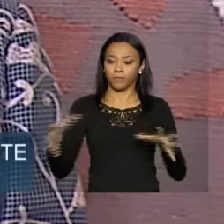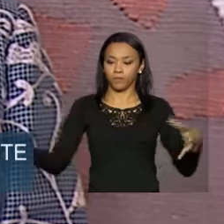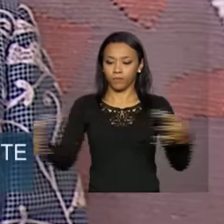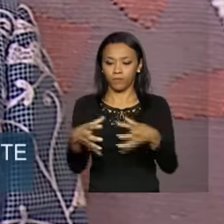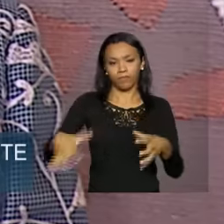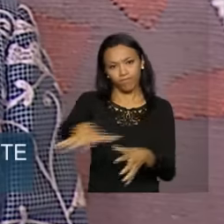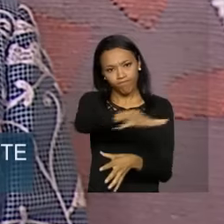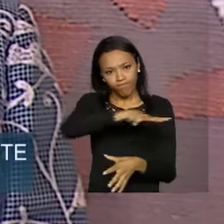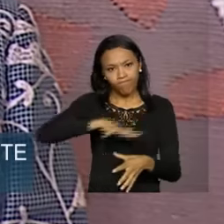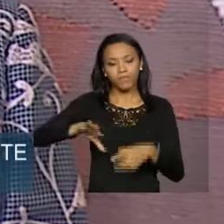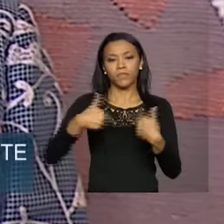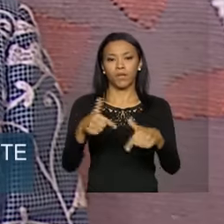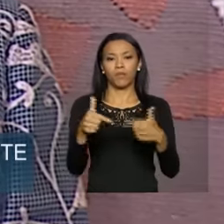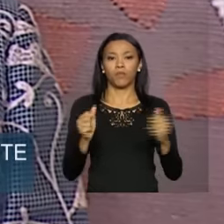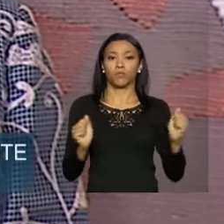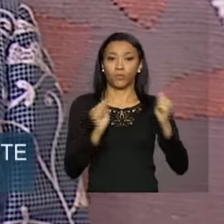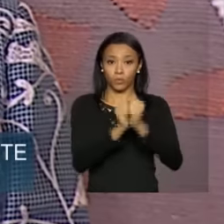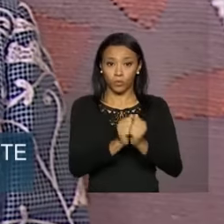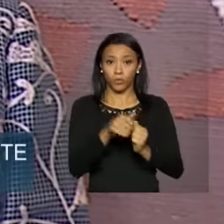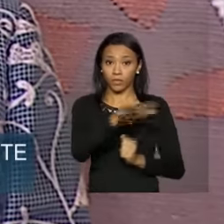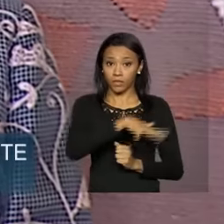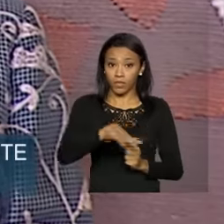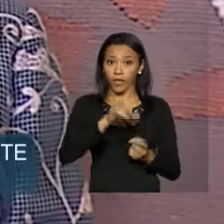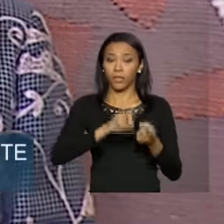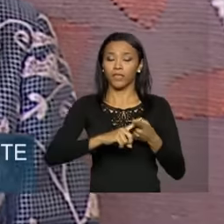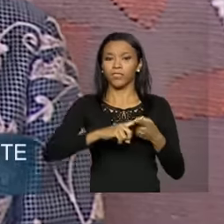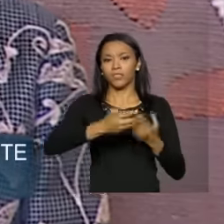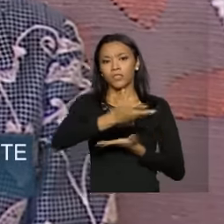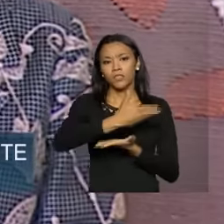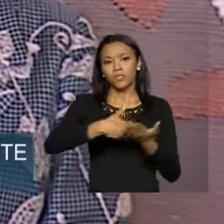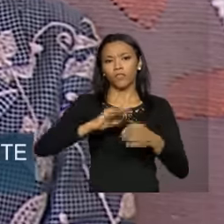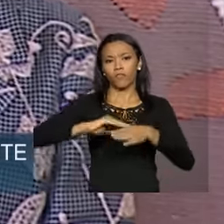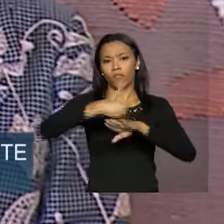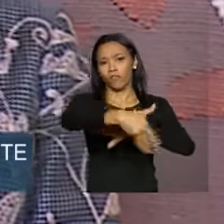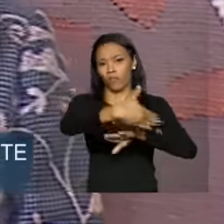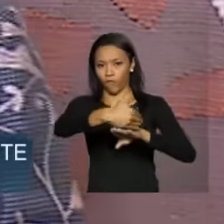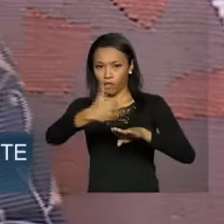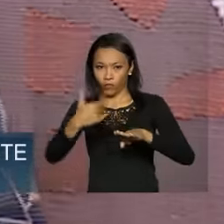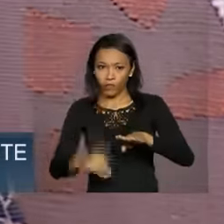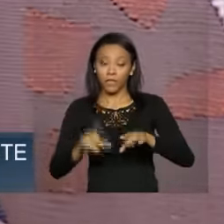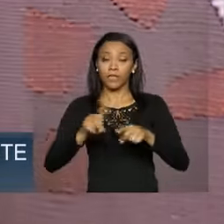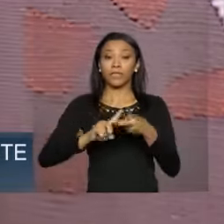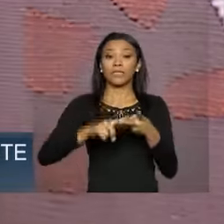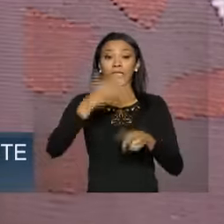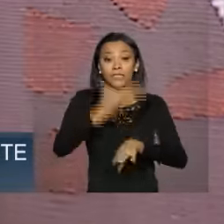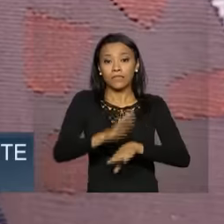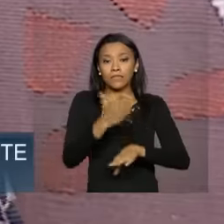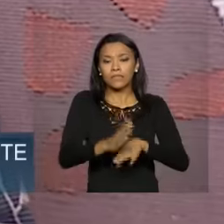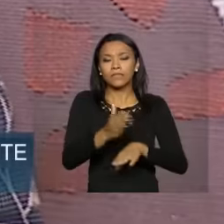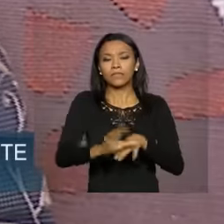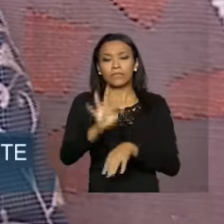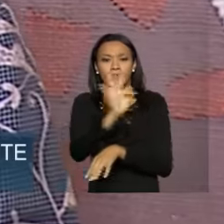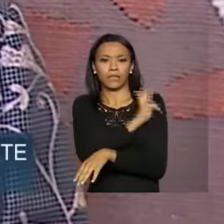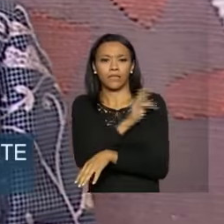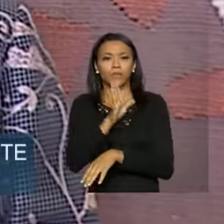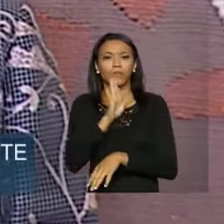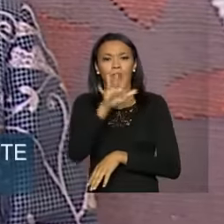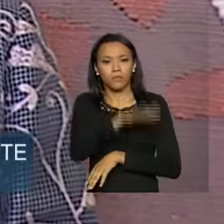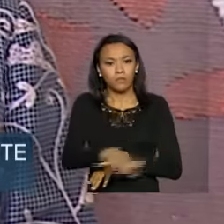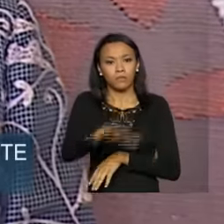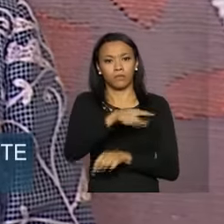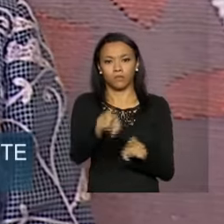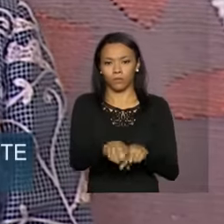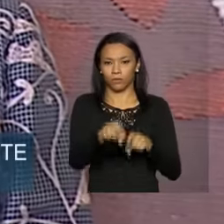na gestão de recursos hídricos, na cooperação fronteiriça, na capacitação técnica em agricultura